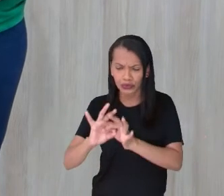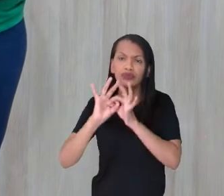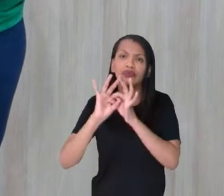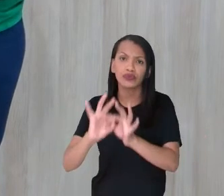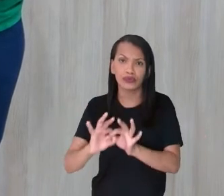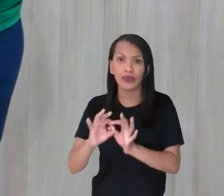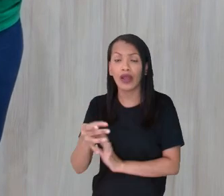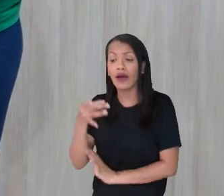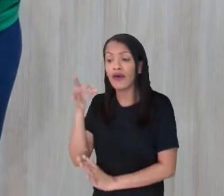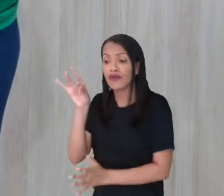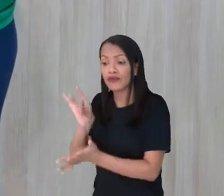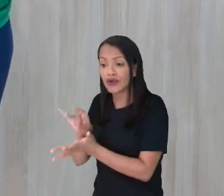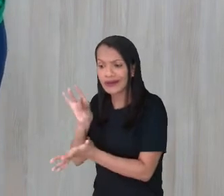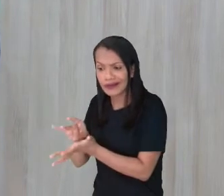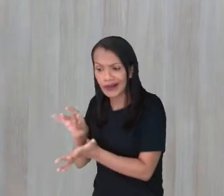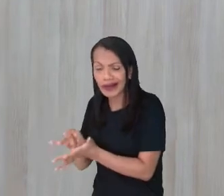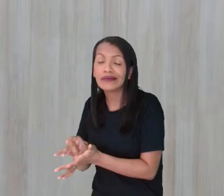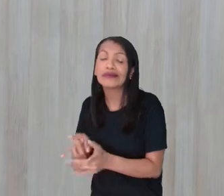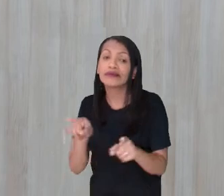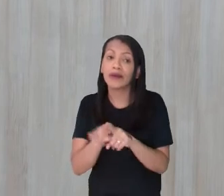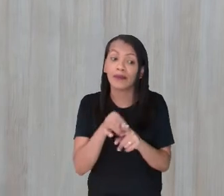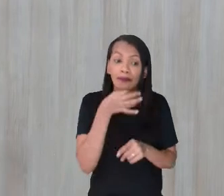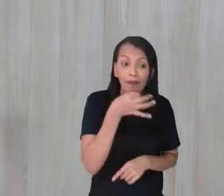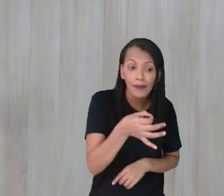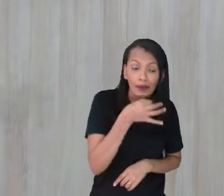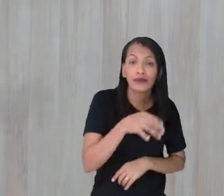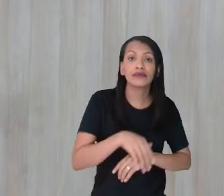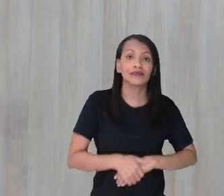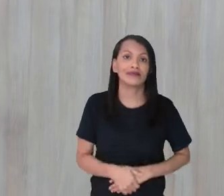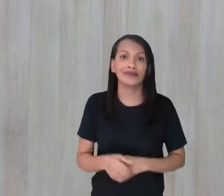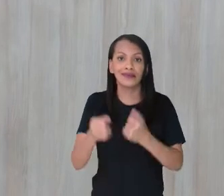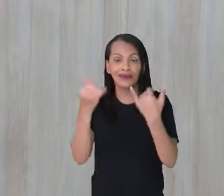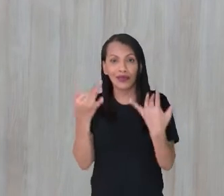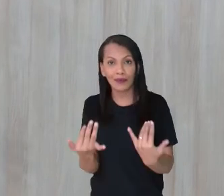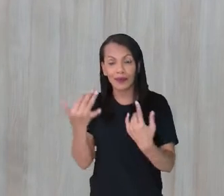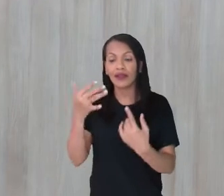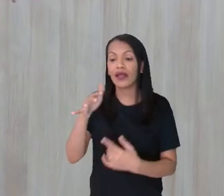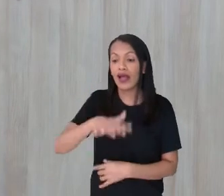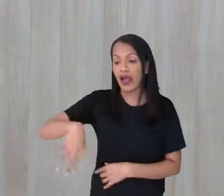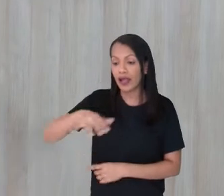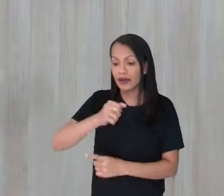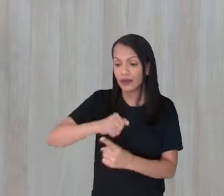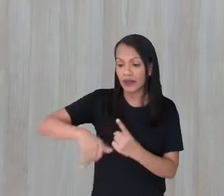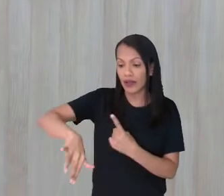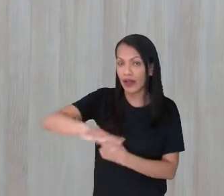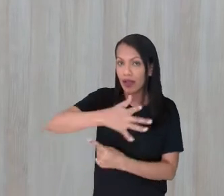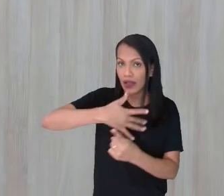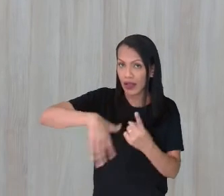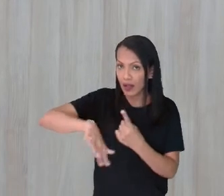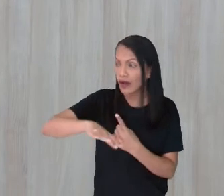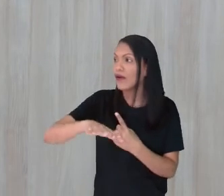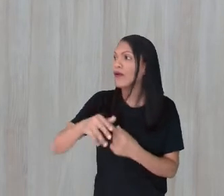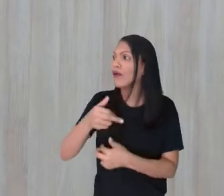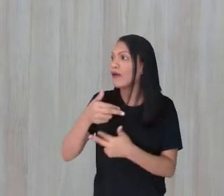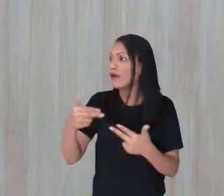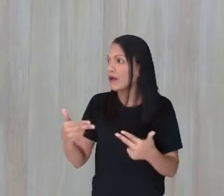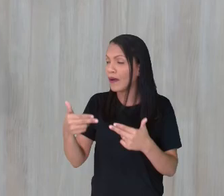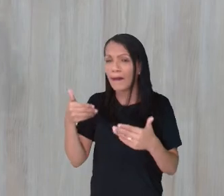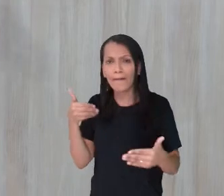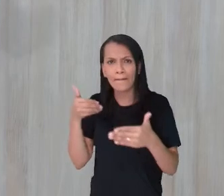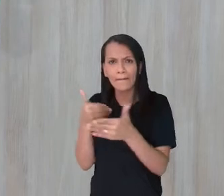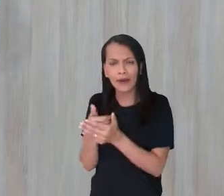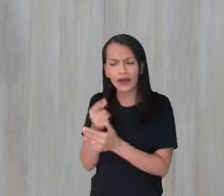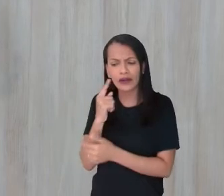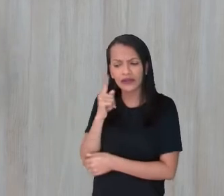opinião, tudo bem? A gente está falando de meio ambiente ultimamente, não é, professora Cláudia? É isso, e você está aí com alguma coisa perto de